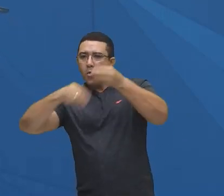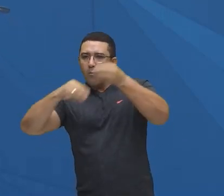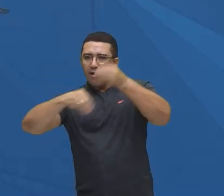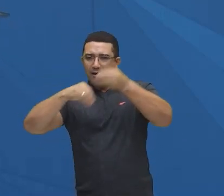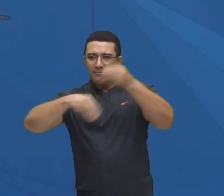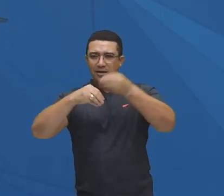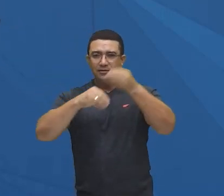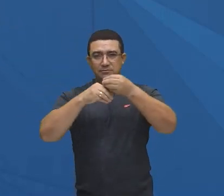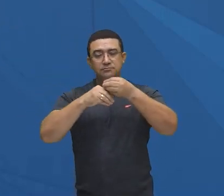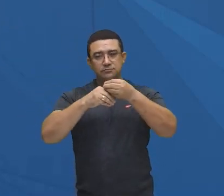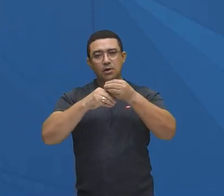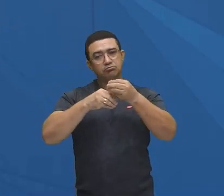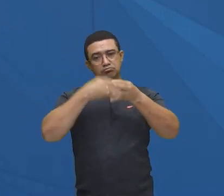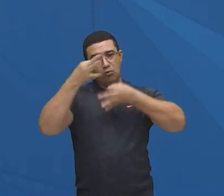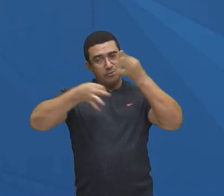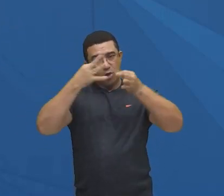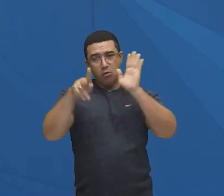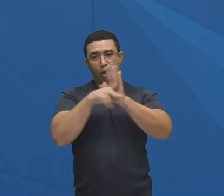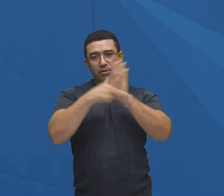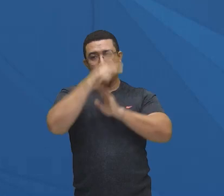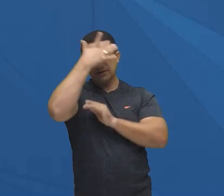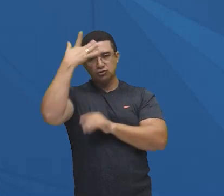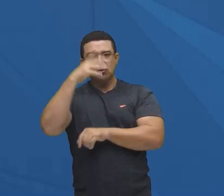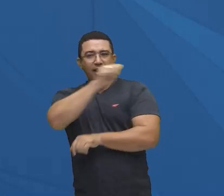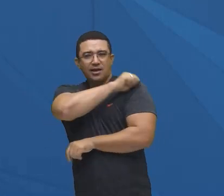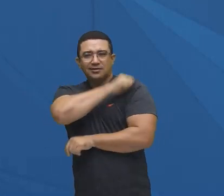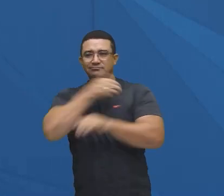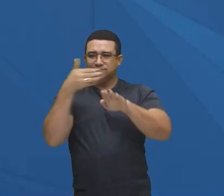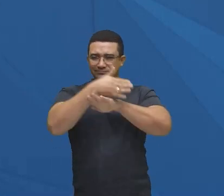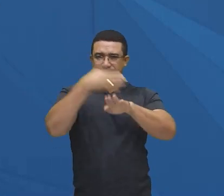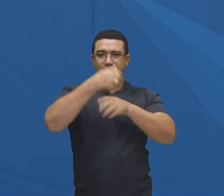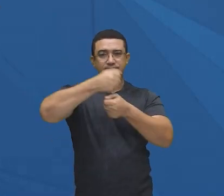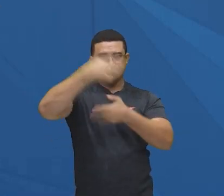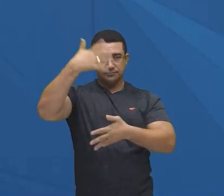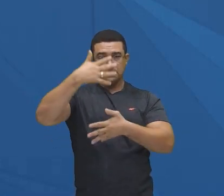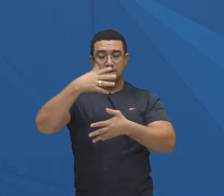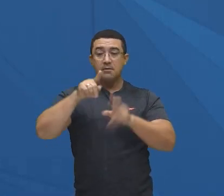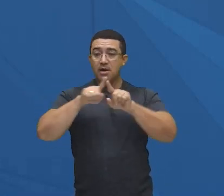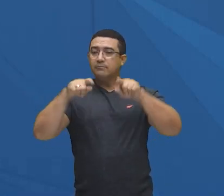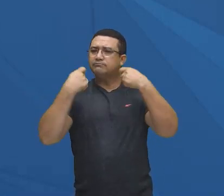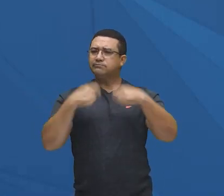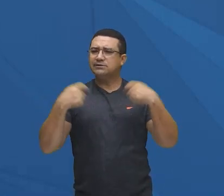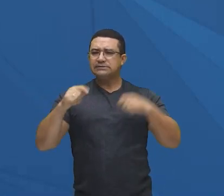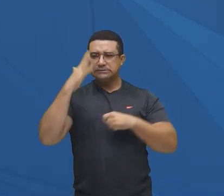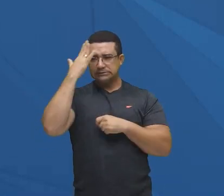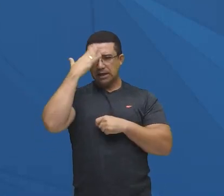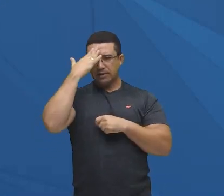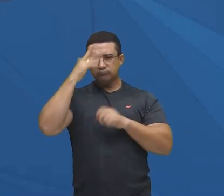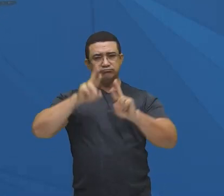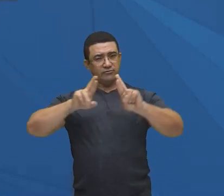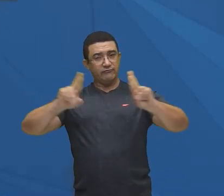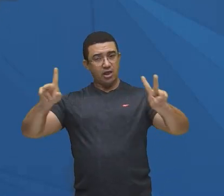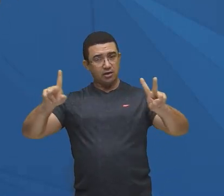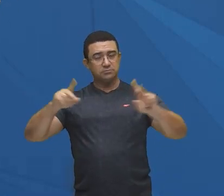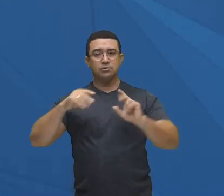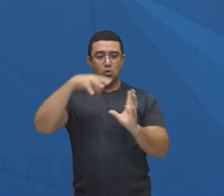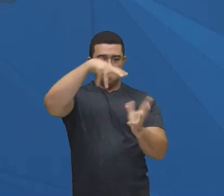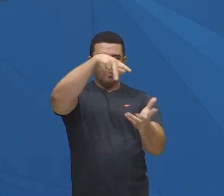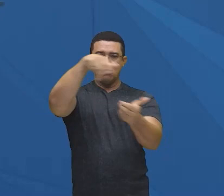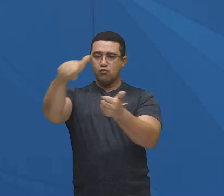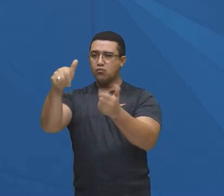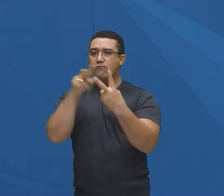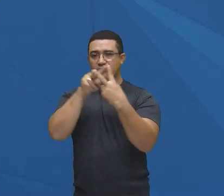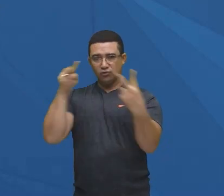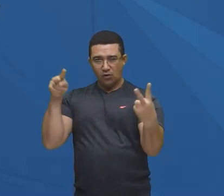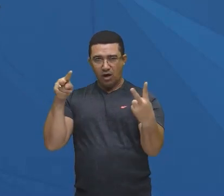foram em relação a isso. E aí é bastante legal a gente fazer essa distinção. O mundo virtual, ele tem potencial para